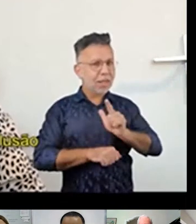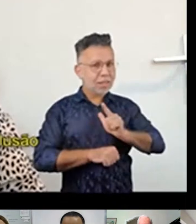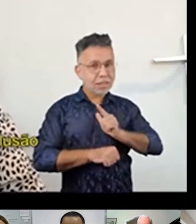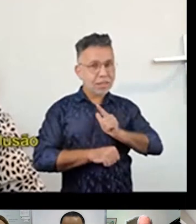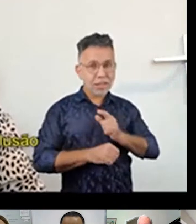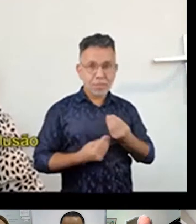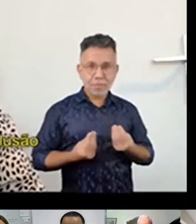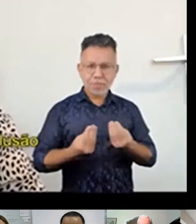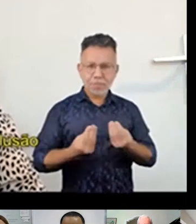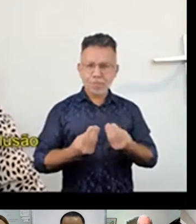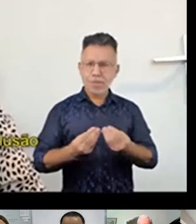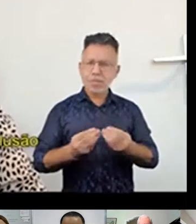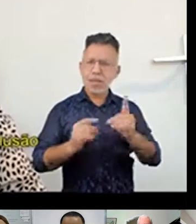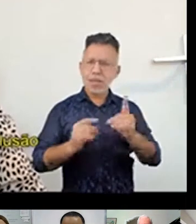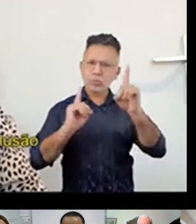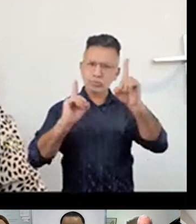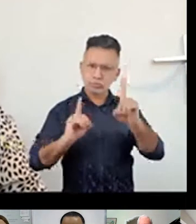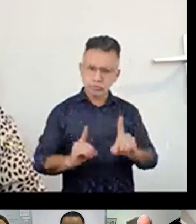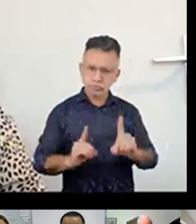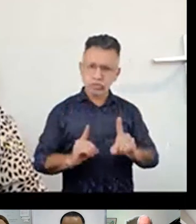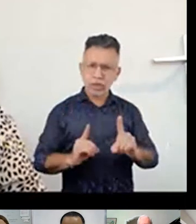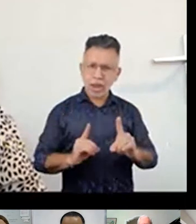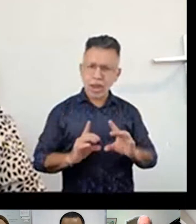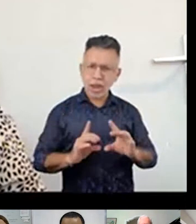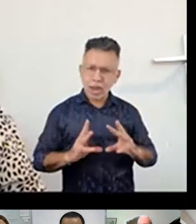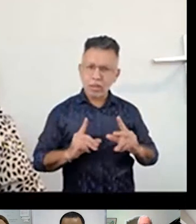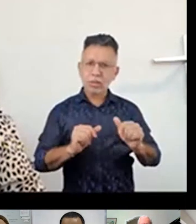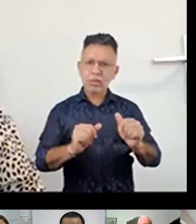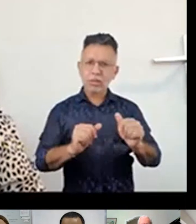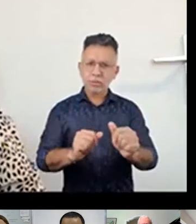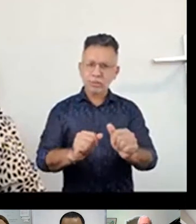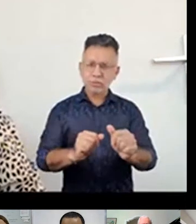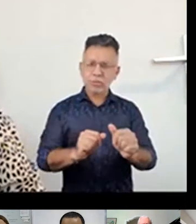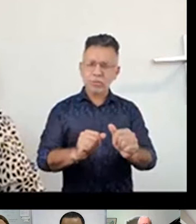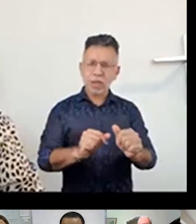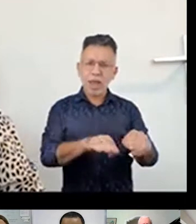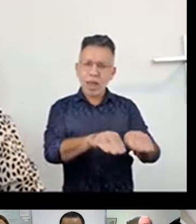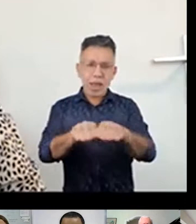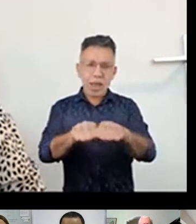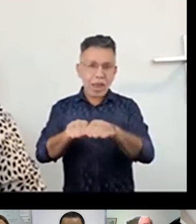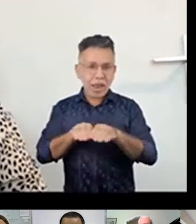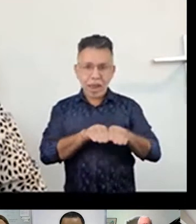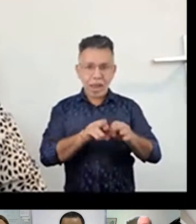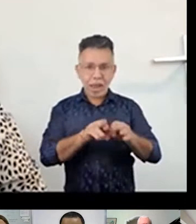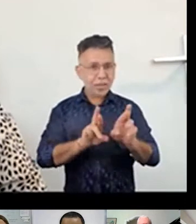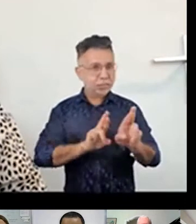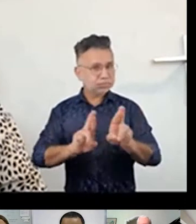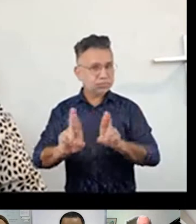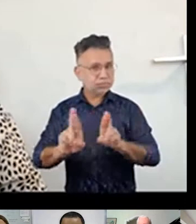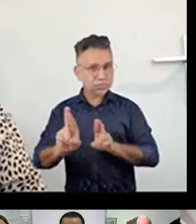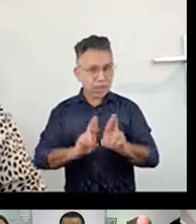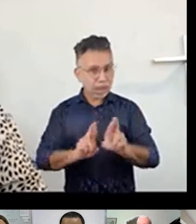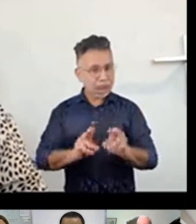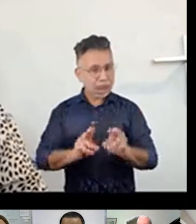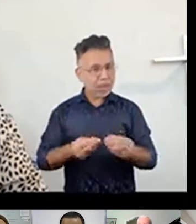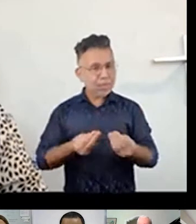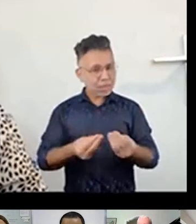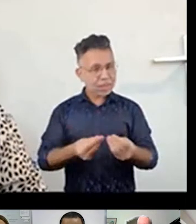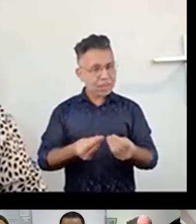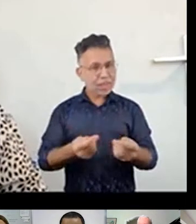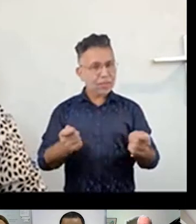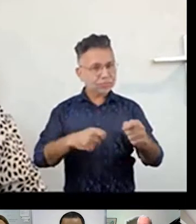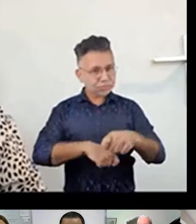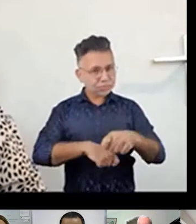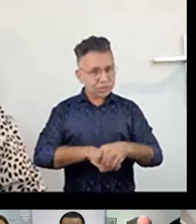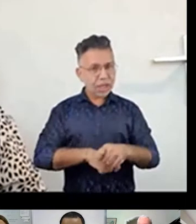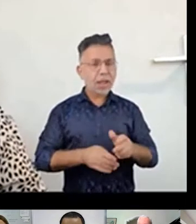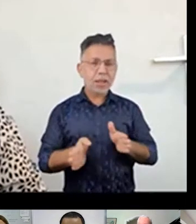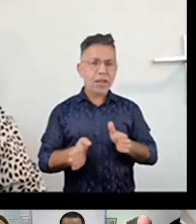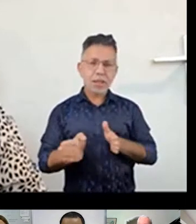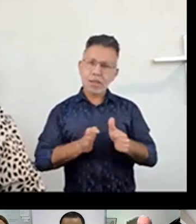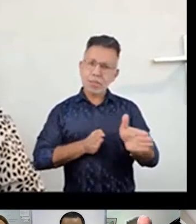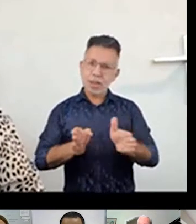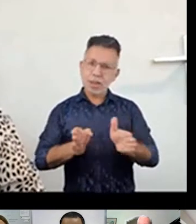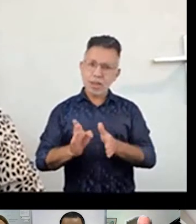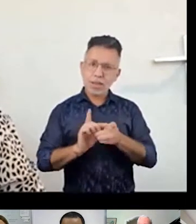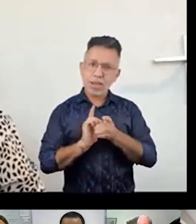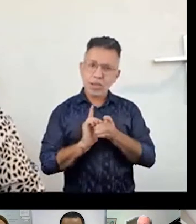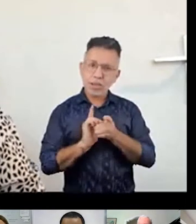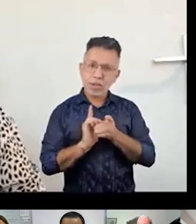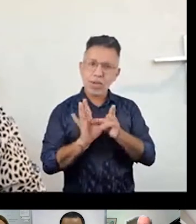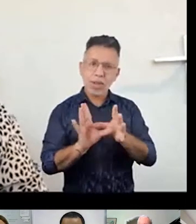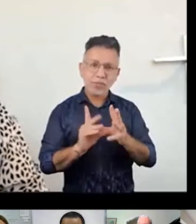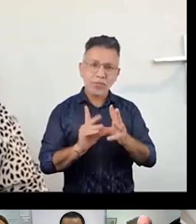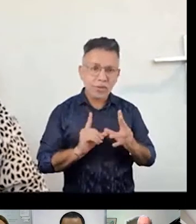Inclusão existe para garantir a equidade nas relações. Então, para garantir que os recursos